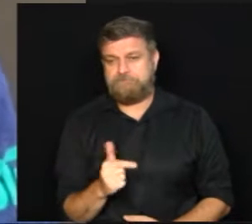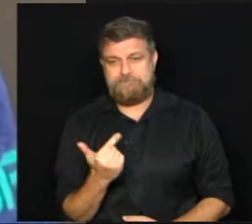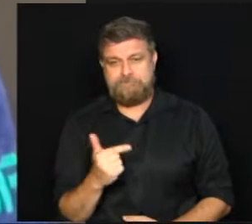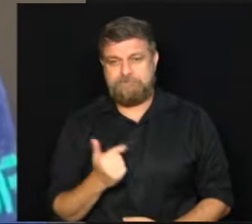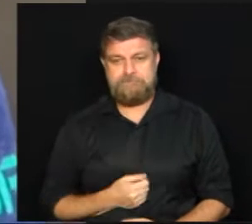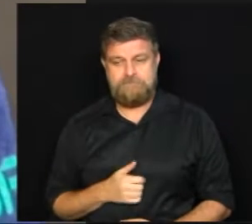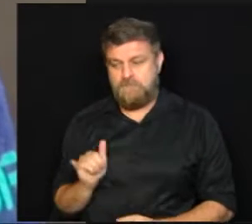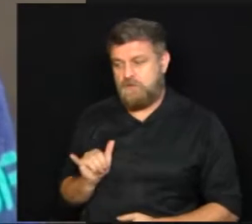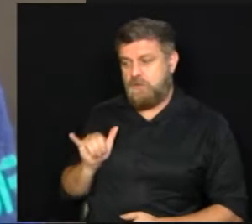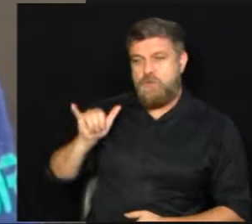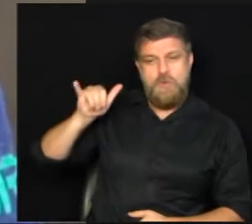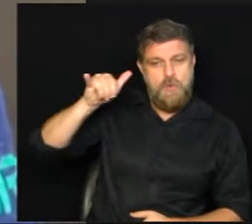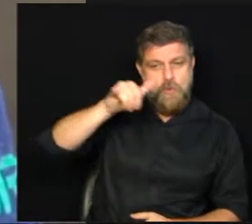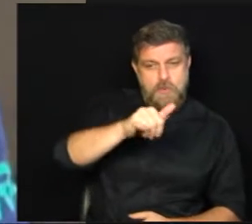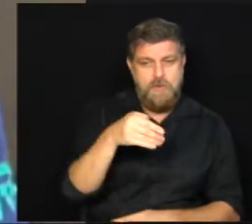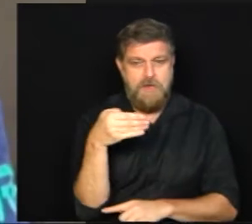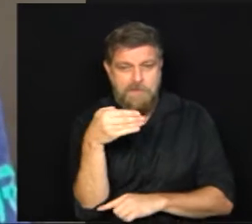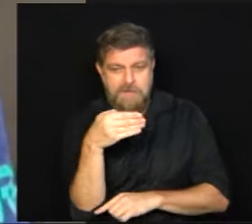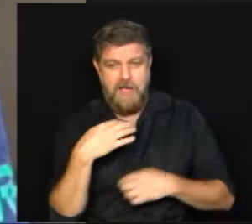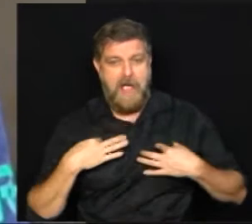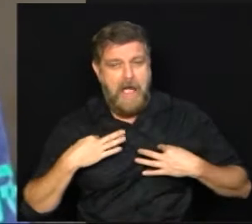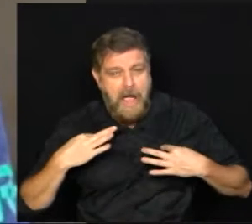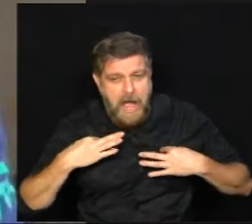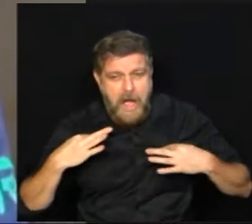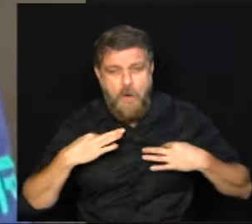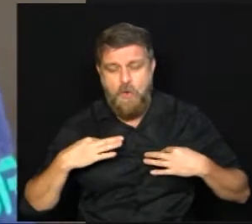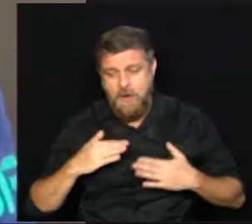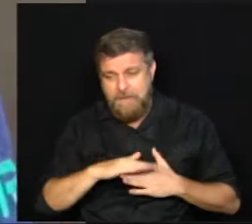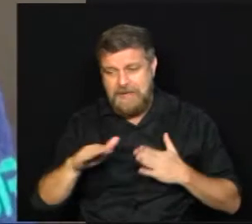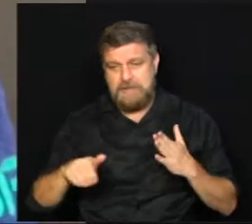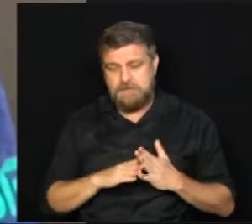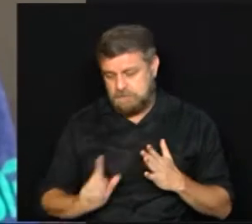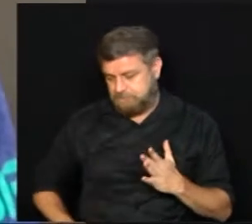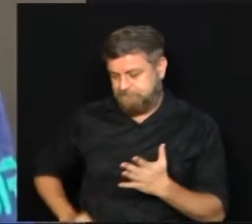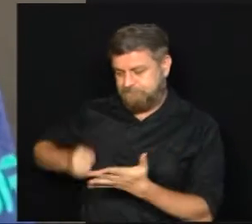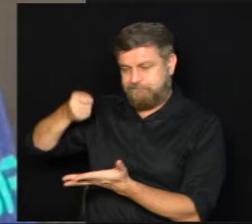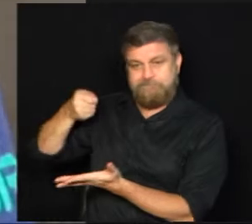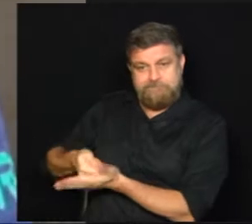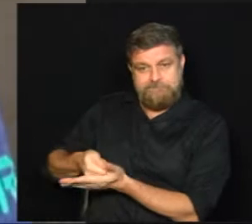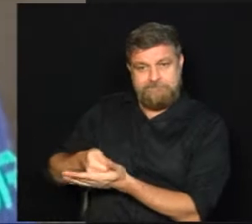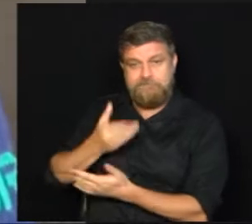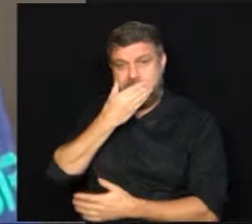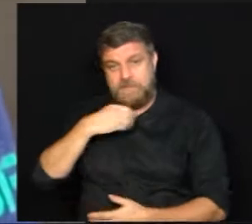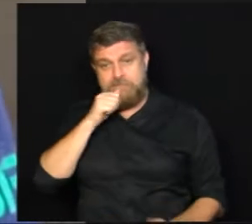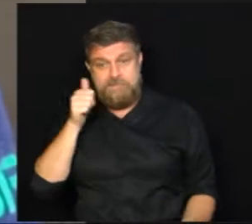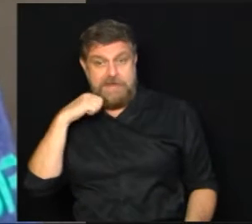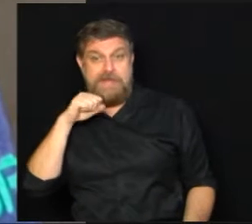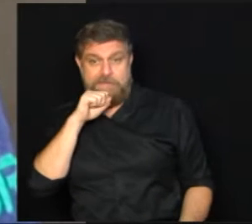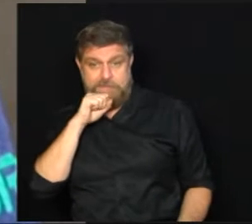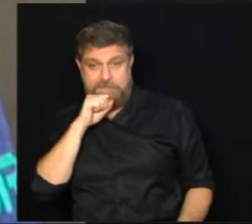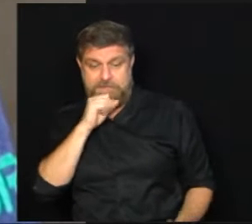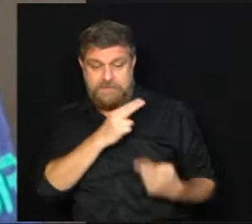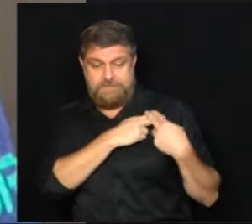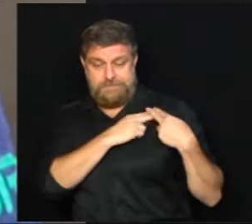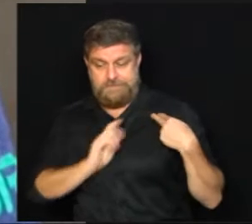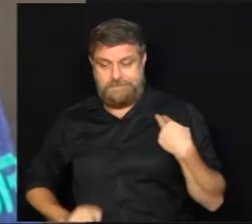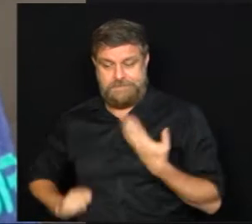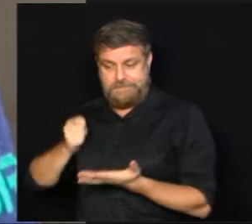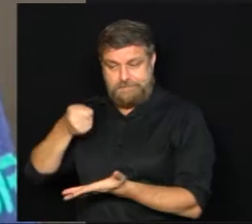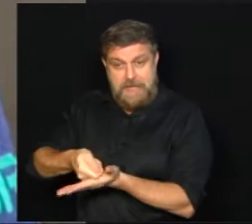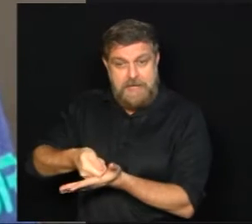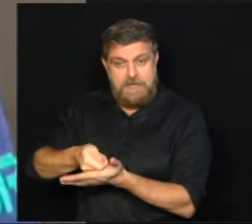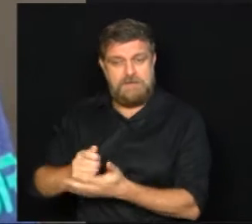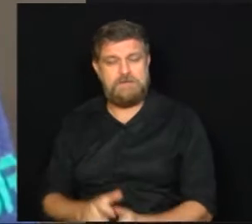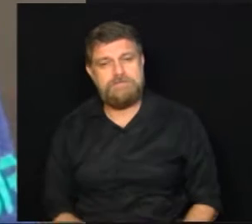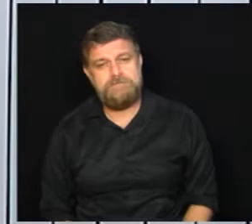passagem, alimentação, colã para competir, competição, tudo era arcado pelos pais dos atletas.